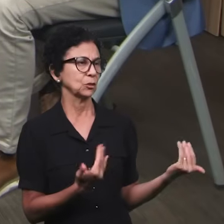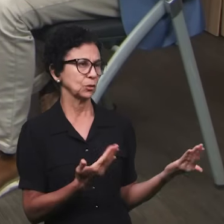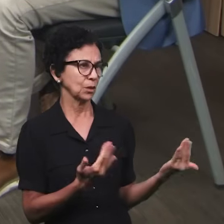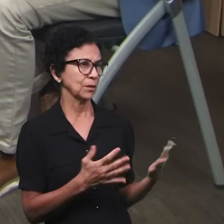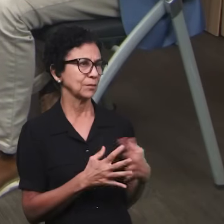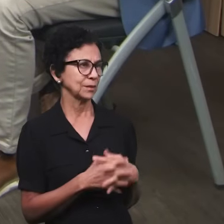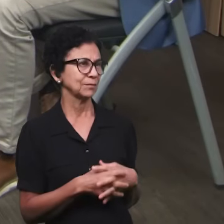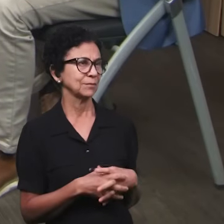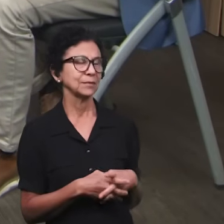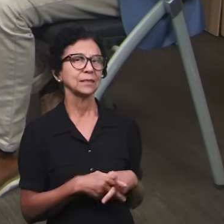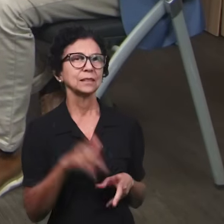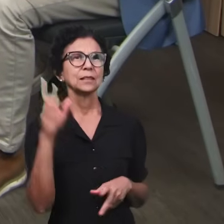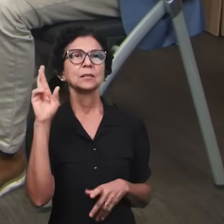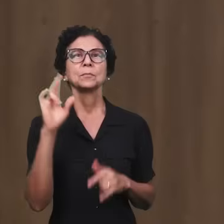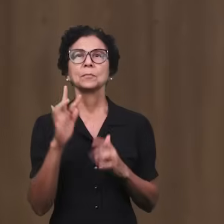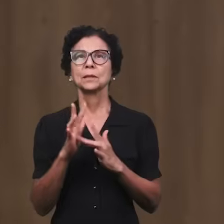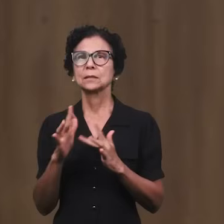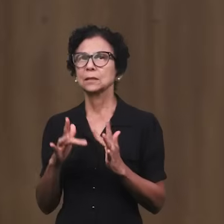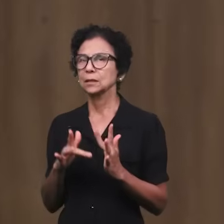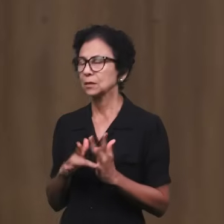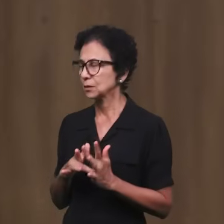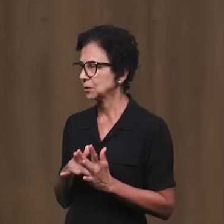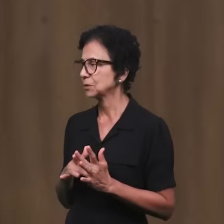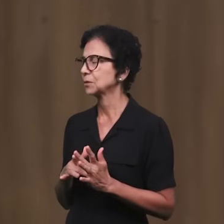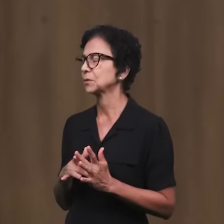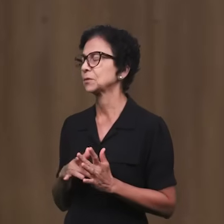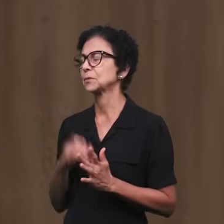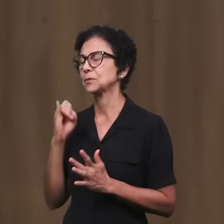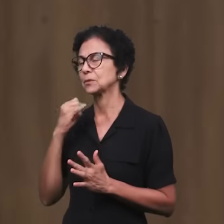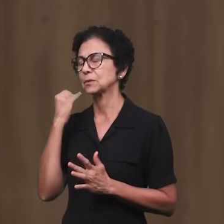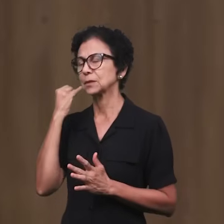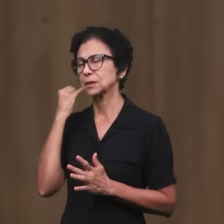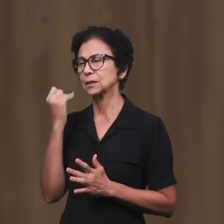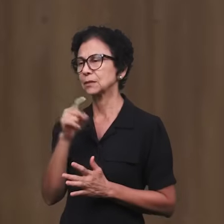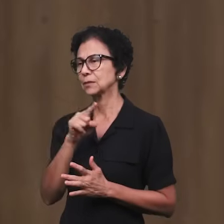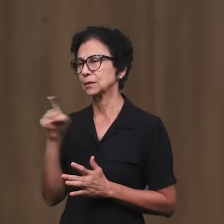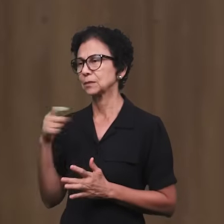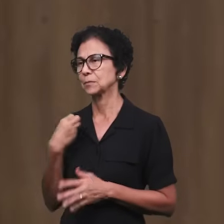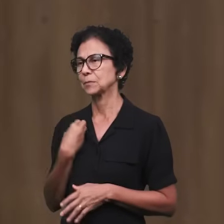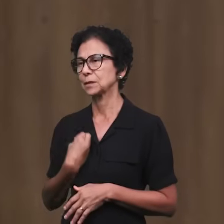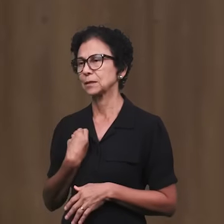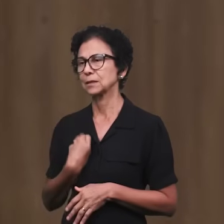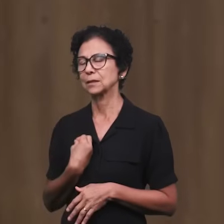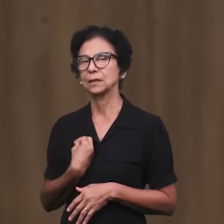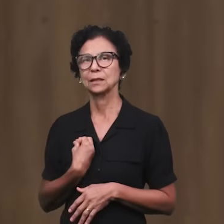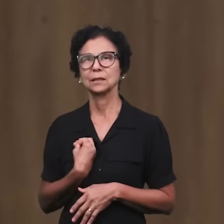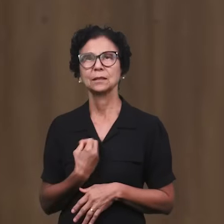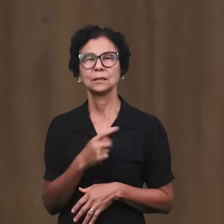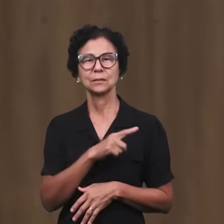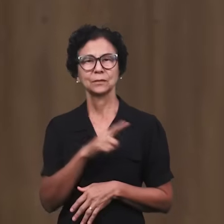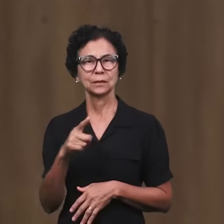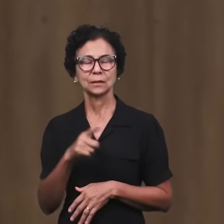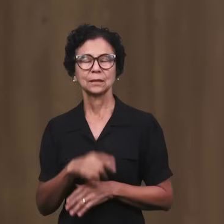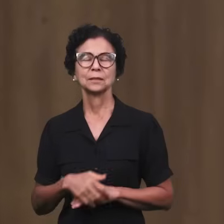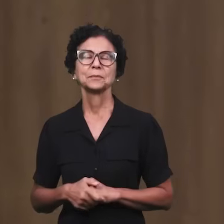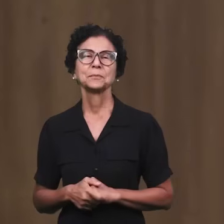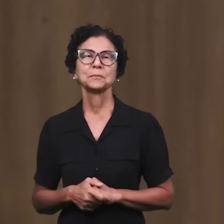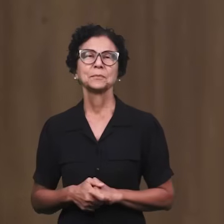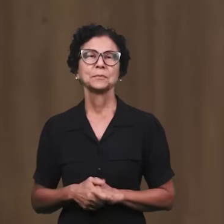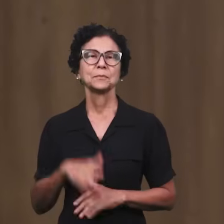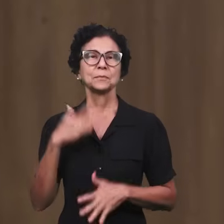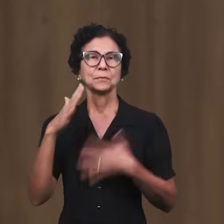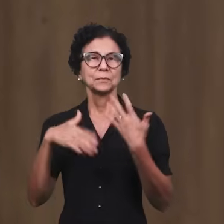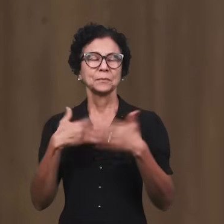Juliano. Juliano, paz do Senhor. Paz do Senhor, pastor Josias, aos jovens presentes, a todos que estão nos assistindo. É uma grande